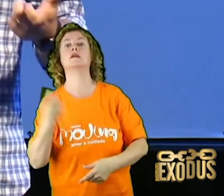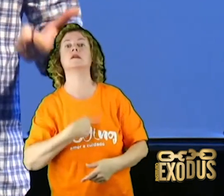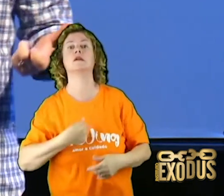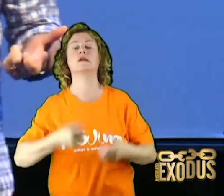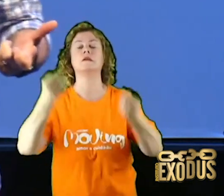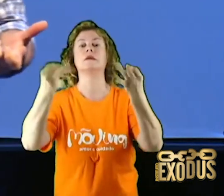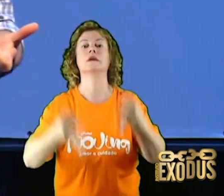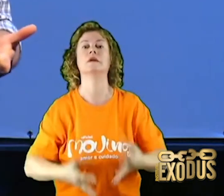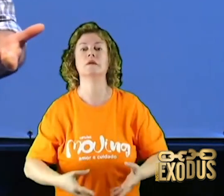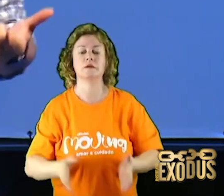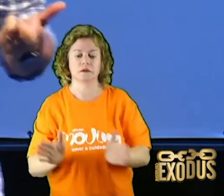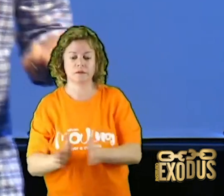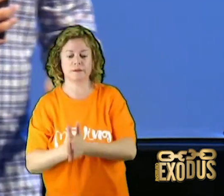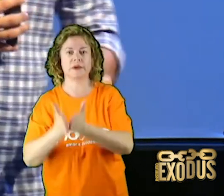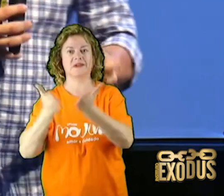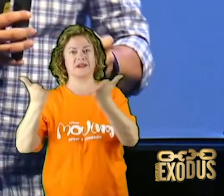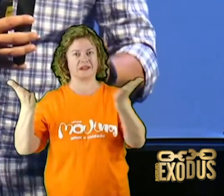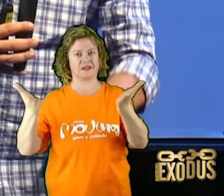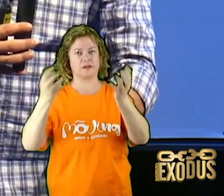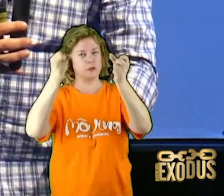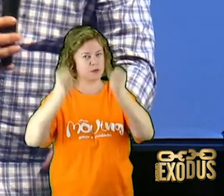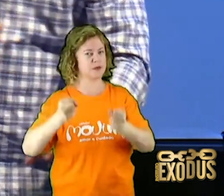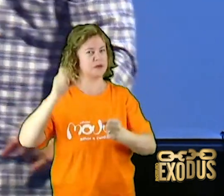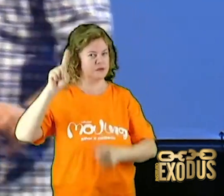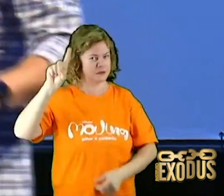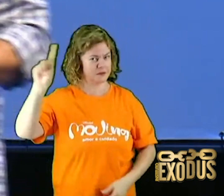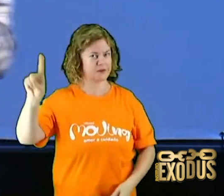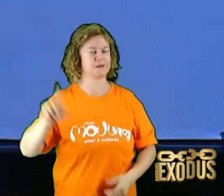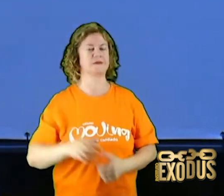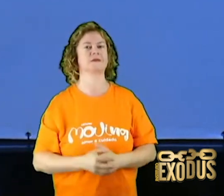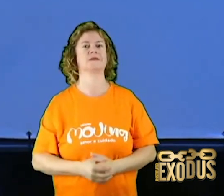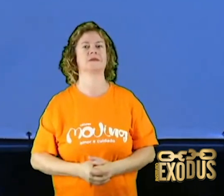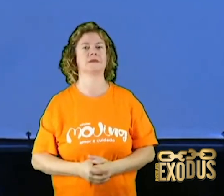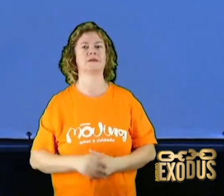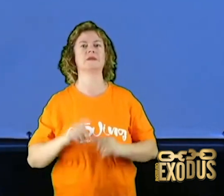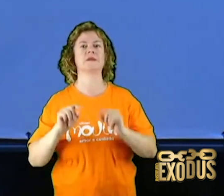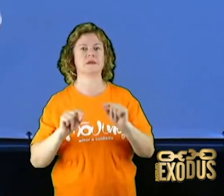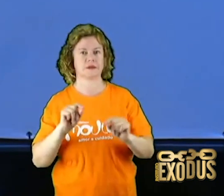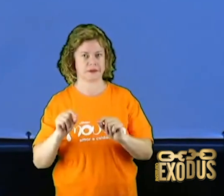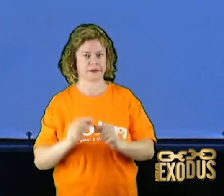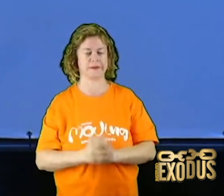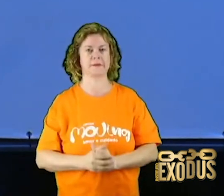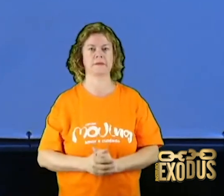gente, aprenda isso. O milagre, ele nem valida e nem invalida a fé.